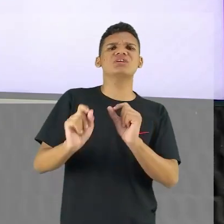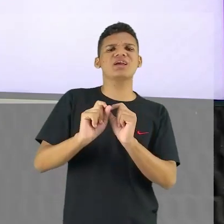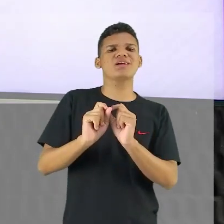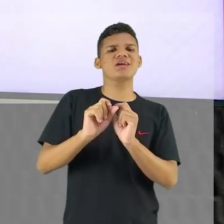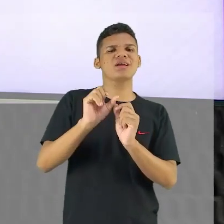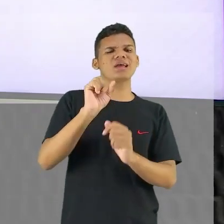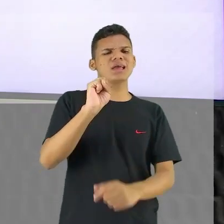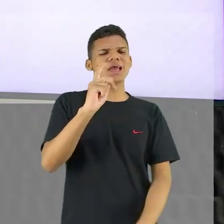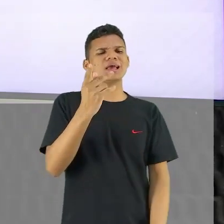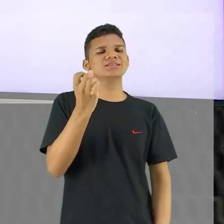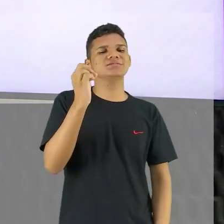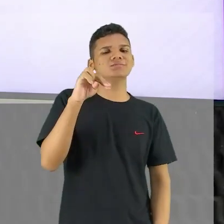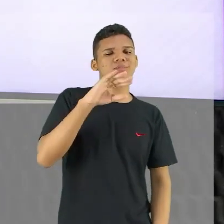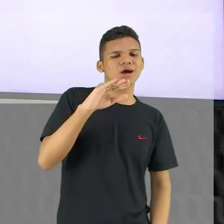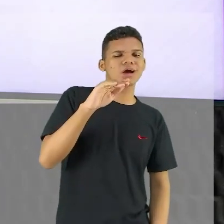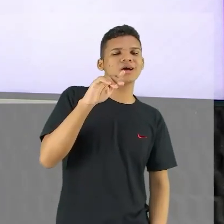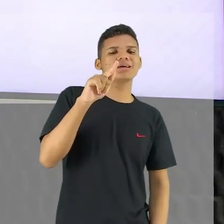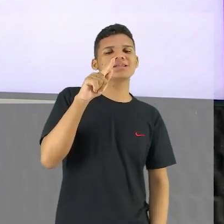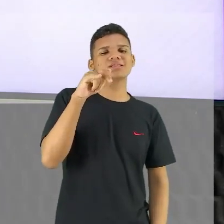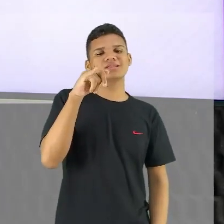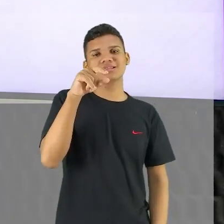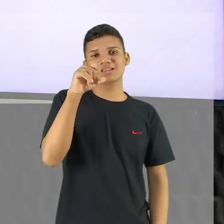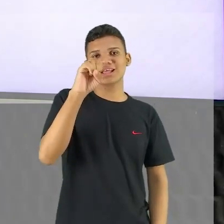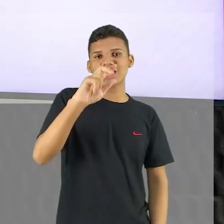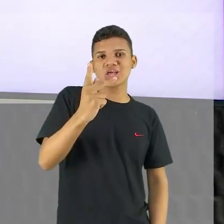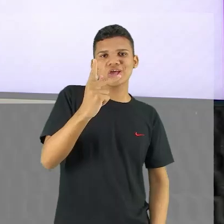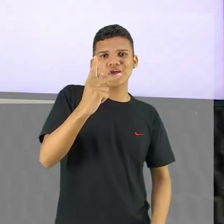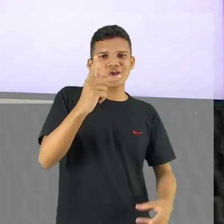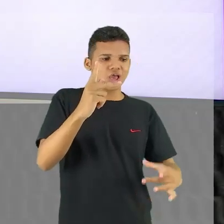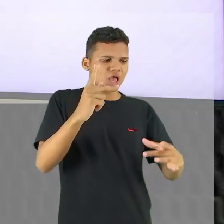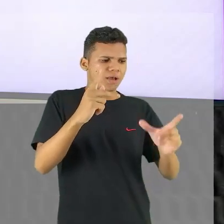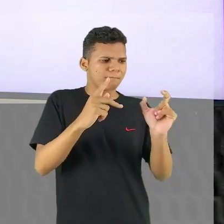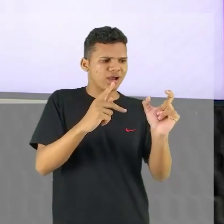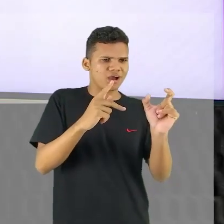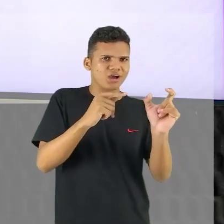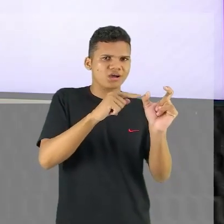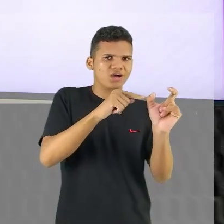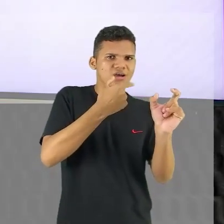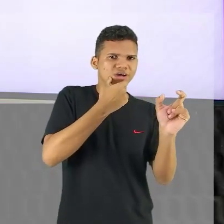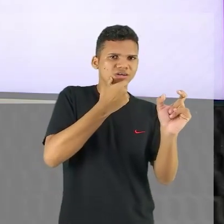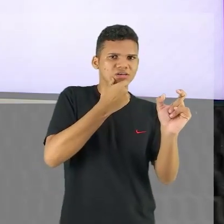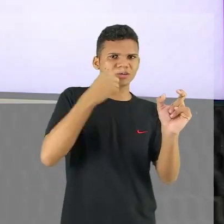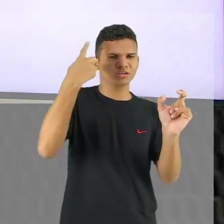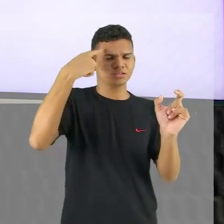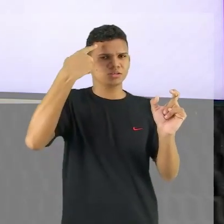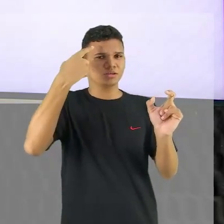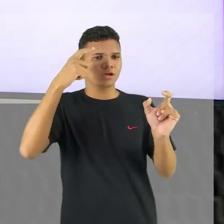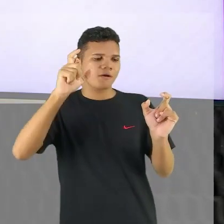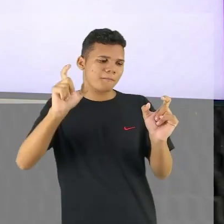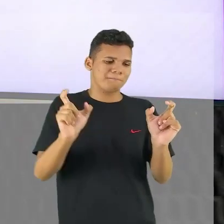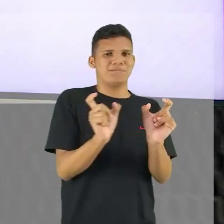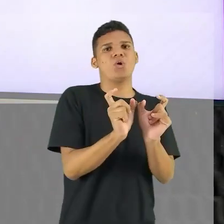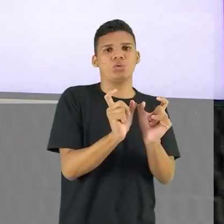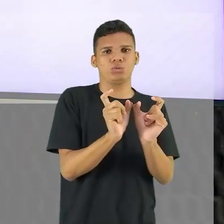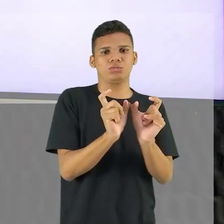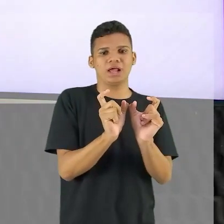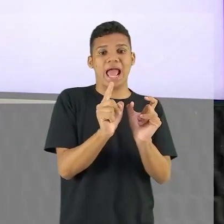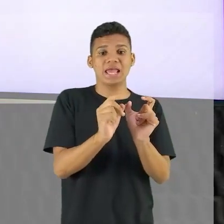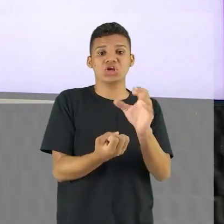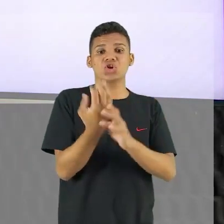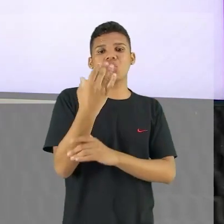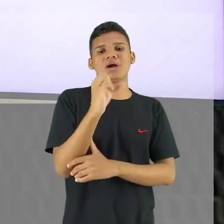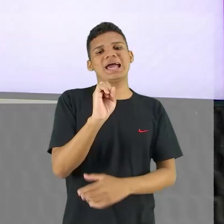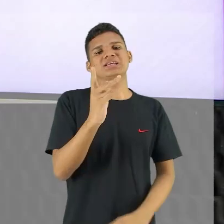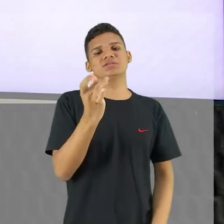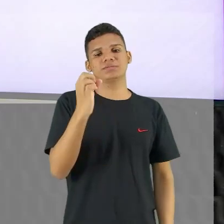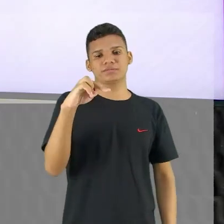Spanglish. Uma mistura, uma junção das duas palavras. Aí o seu foco na análise desse poema é pensar na visão